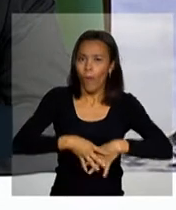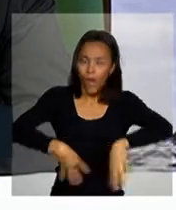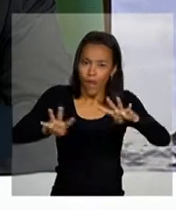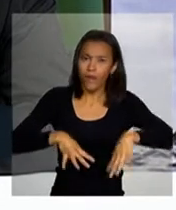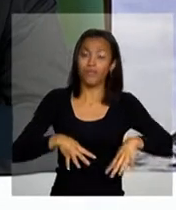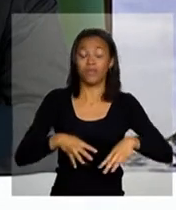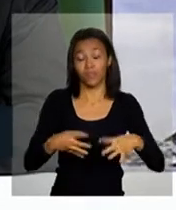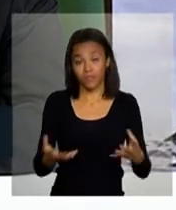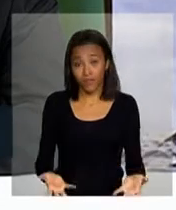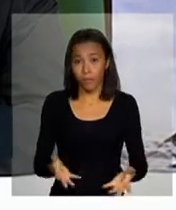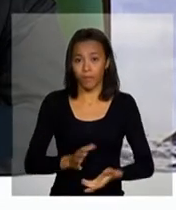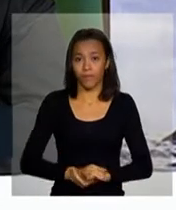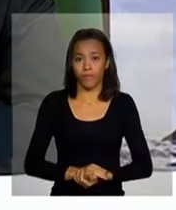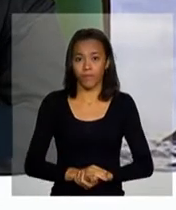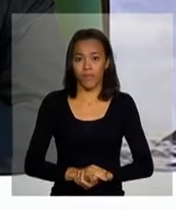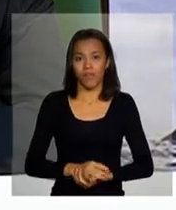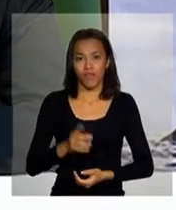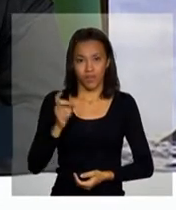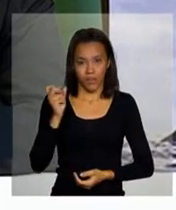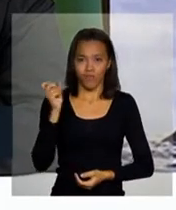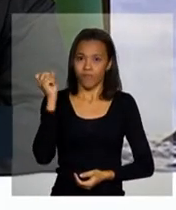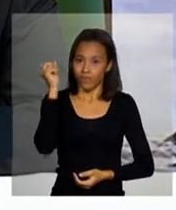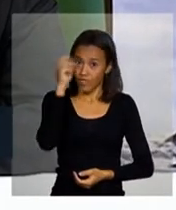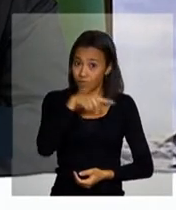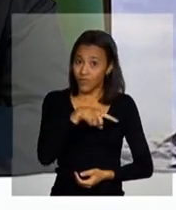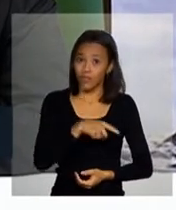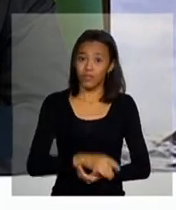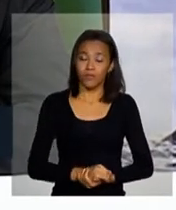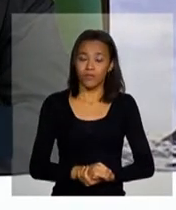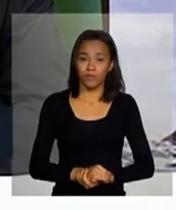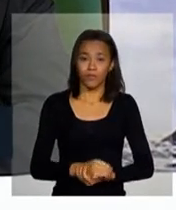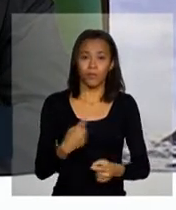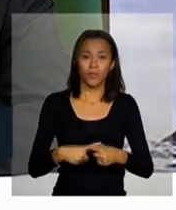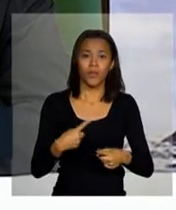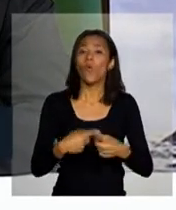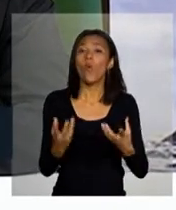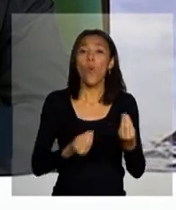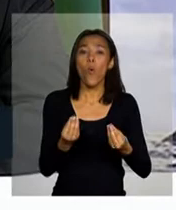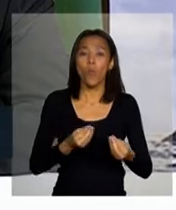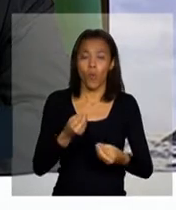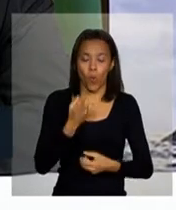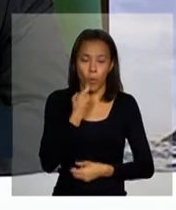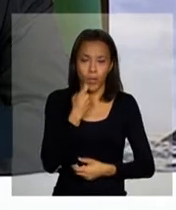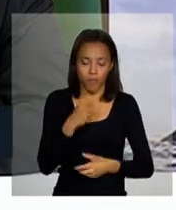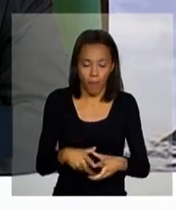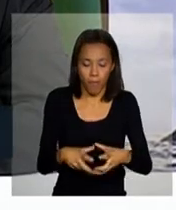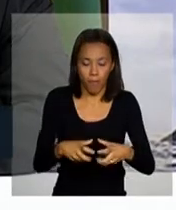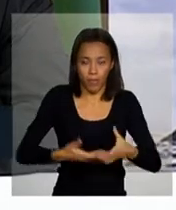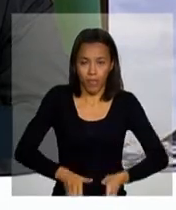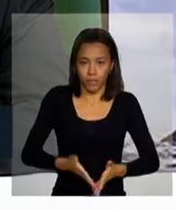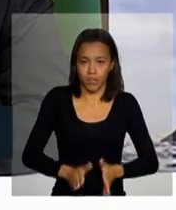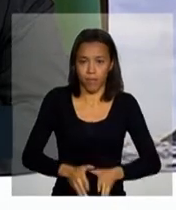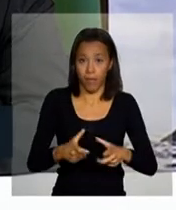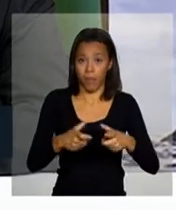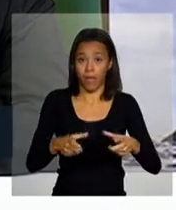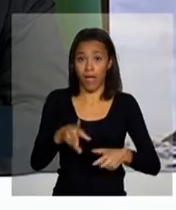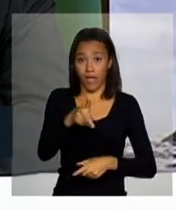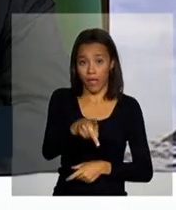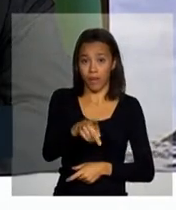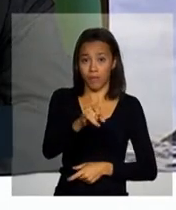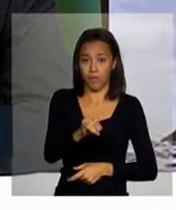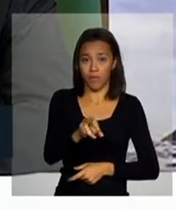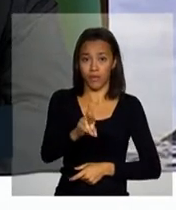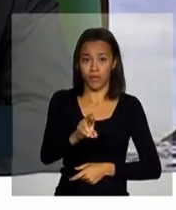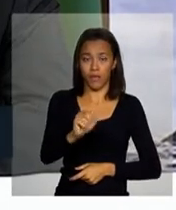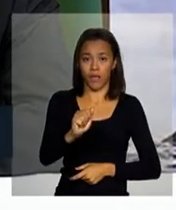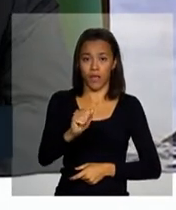aí afeta muito o meio ambiente, a condição de multiplicação do peixe, a própria piracema.